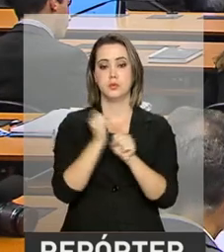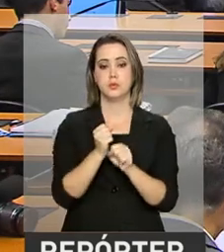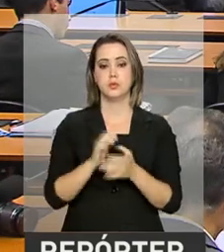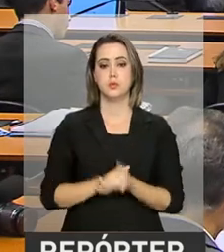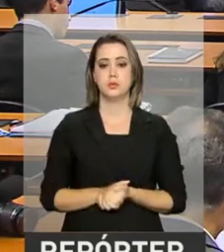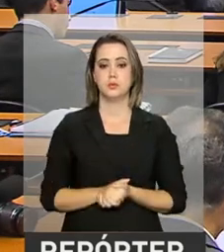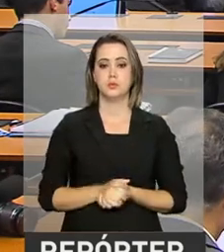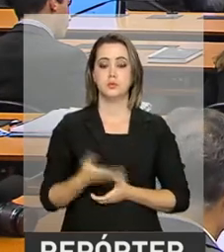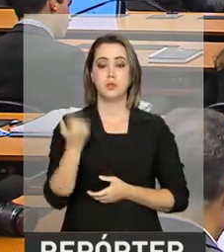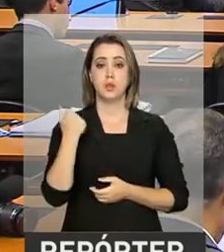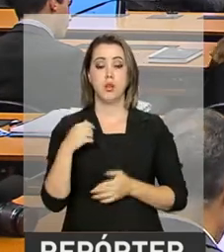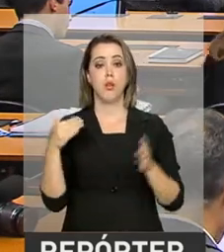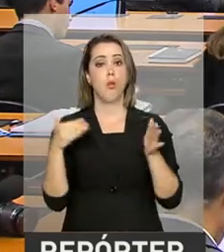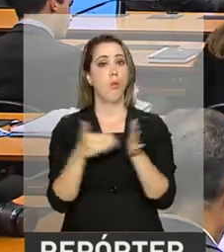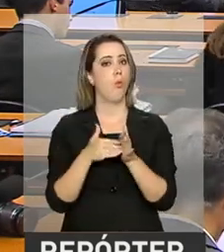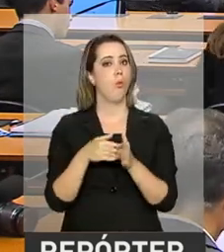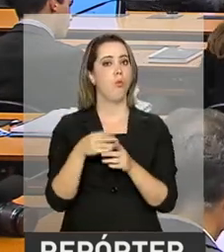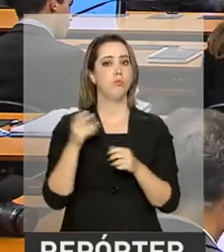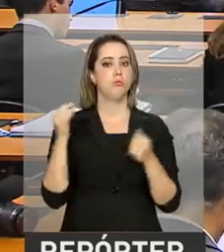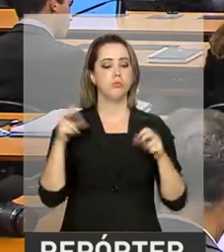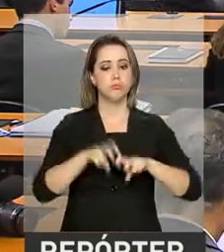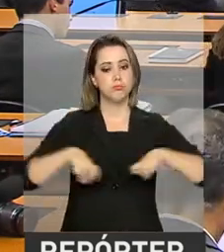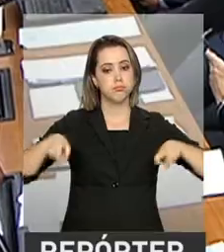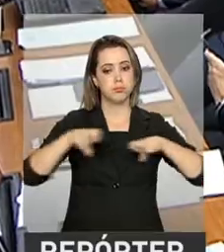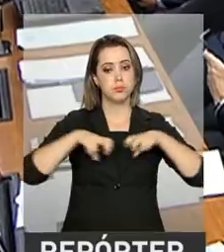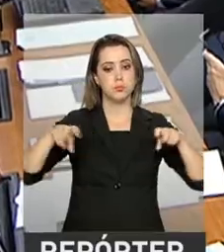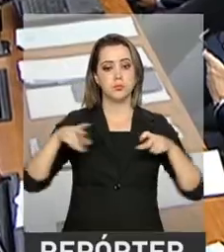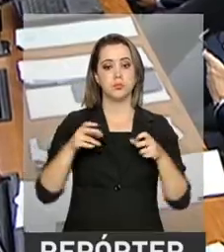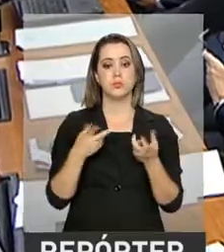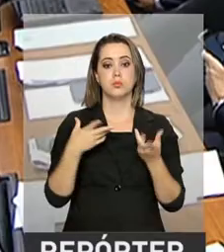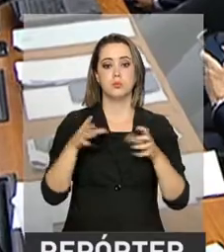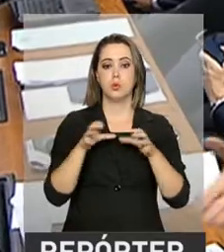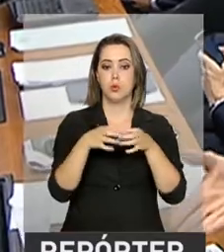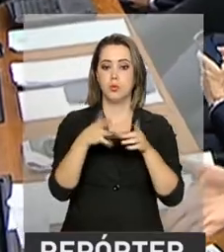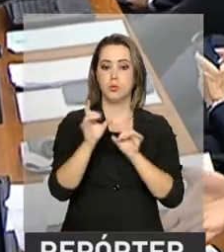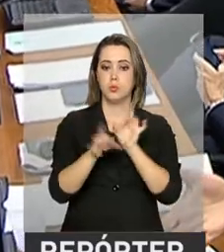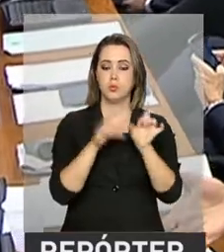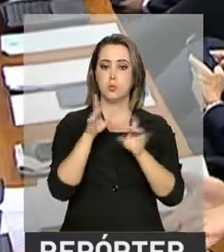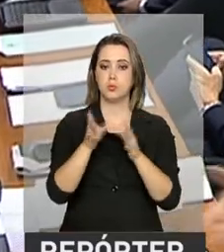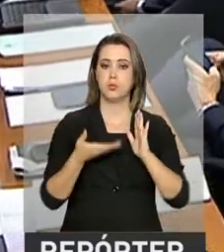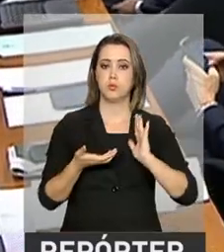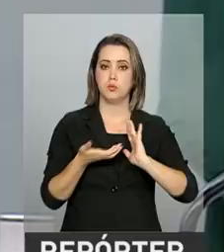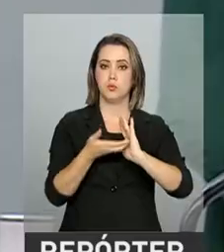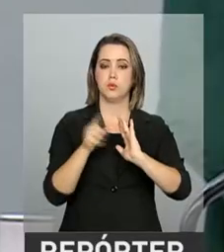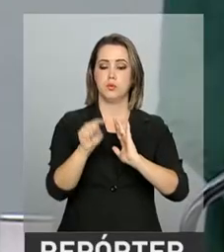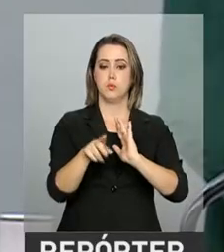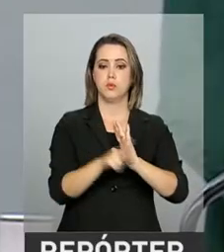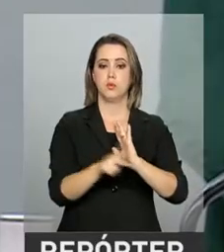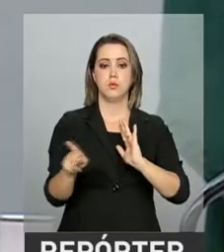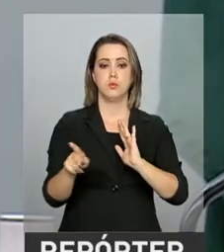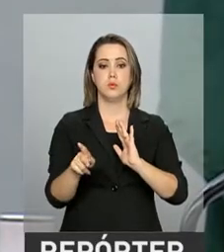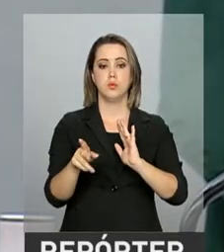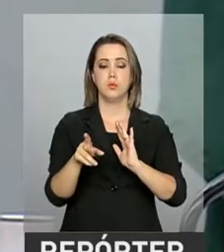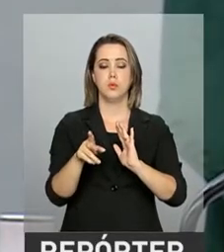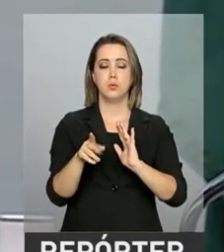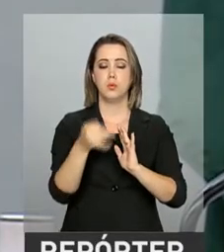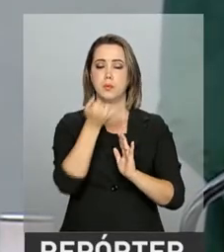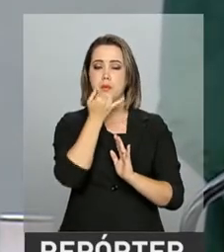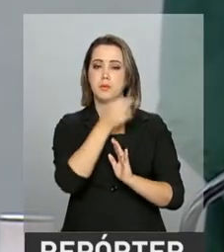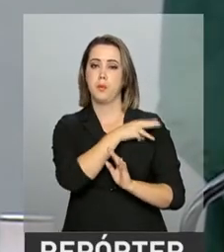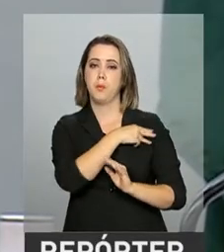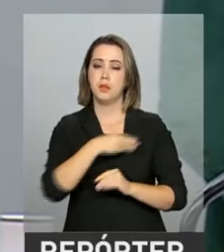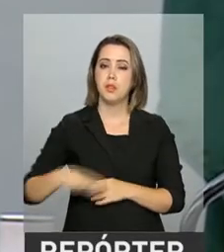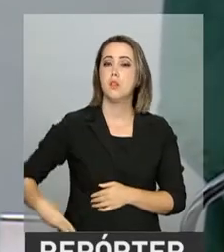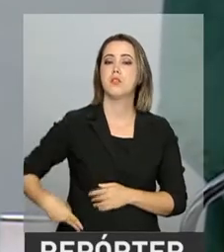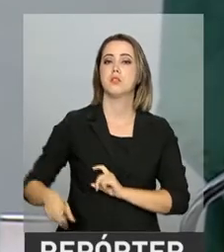Na última audiência pública sobre a reforma da Previdência, na Comissão Especial da Câmara dos Deputados, o ministro da Fazenda reafirmou